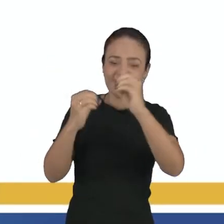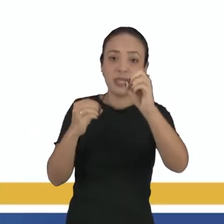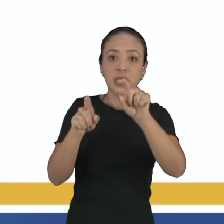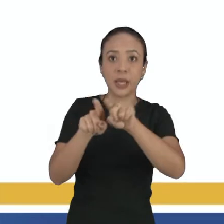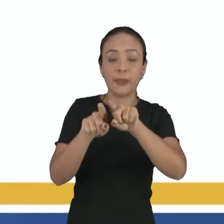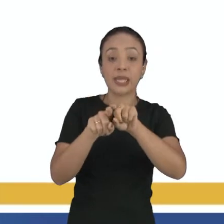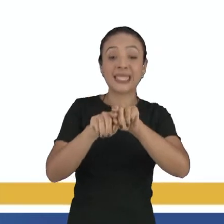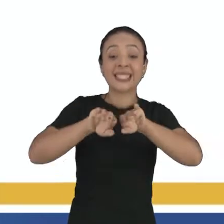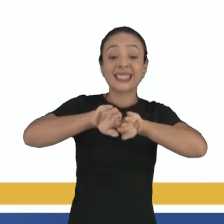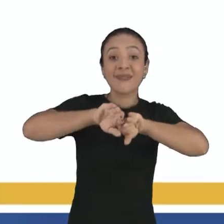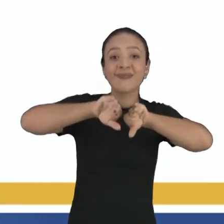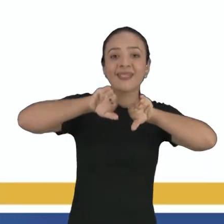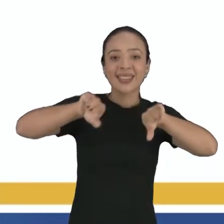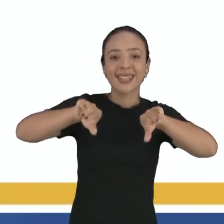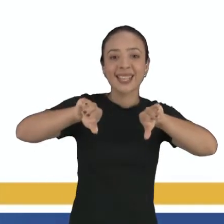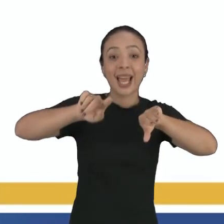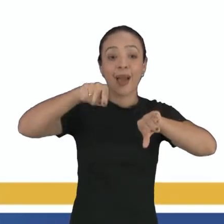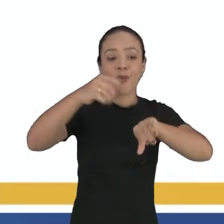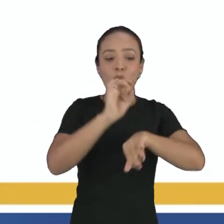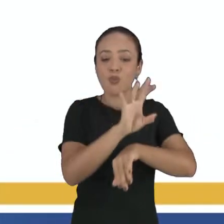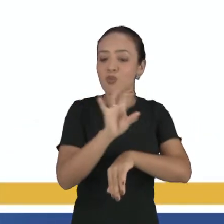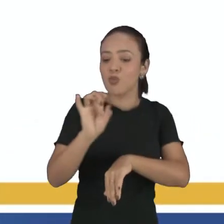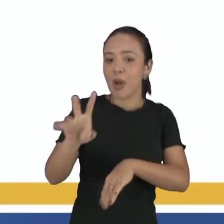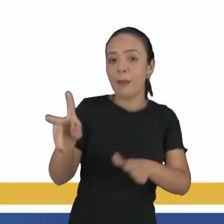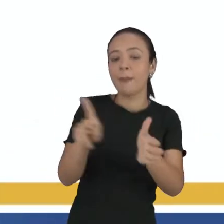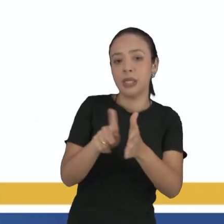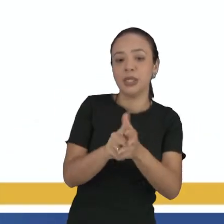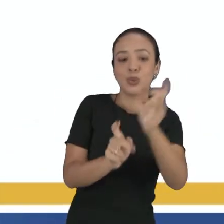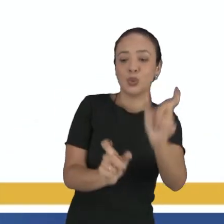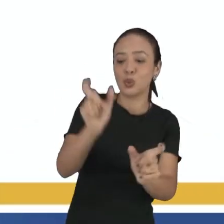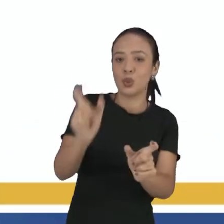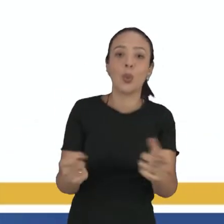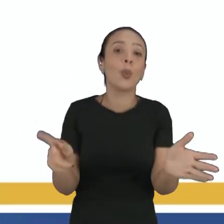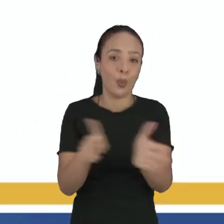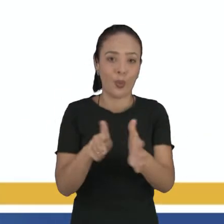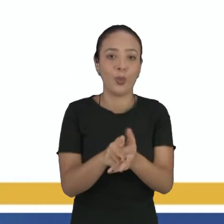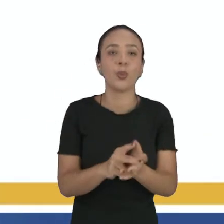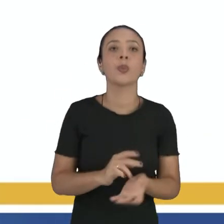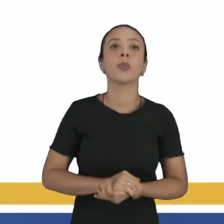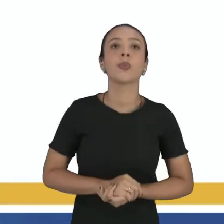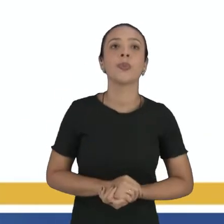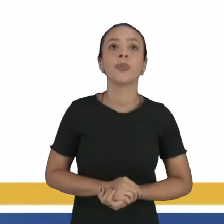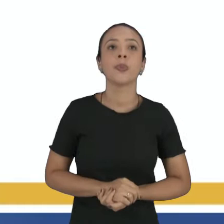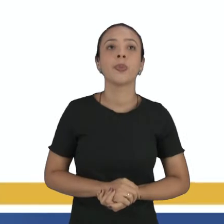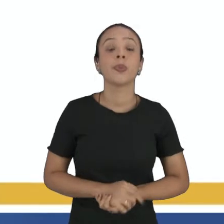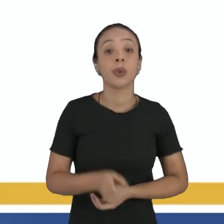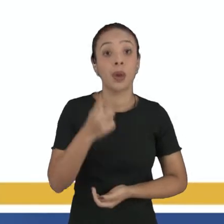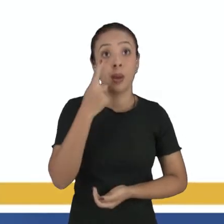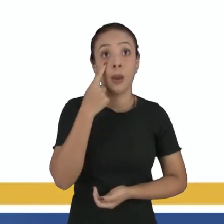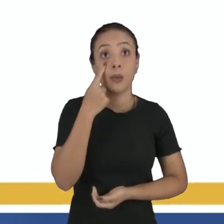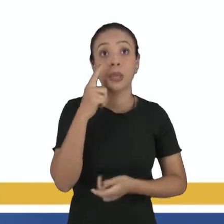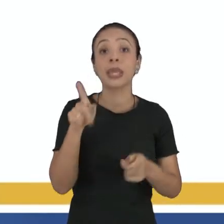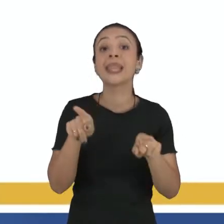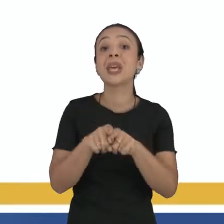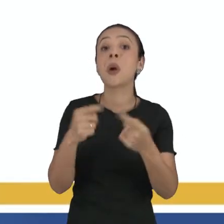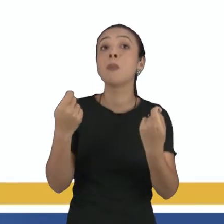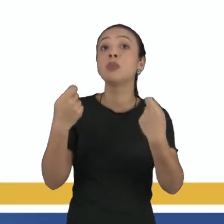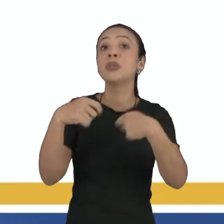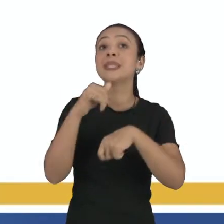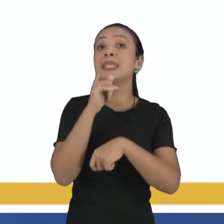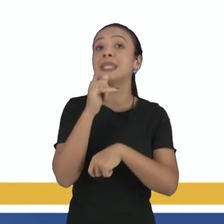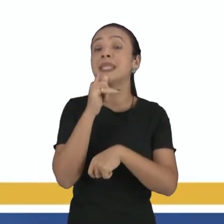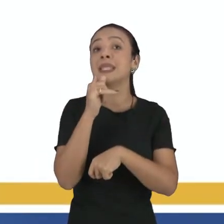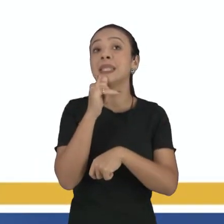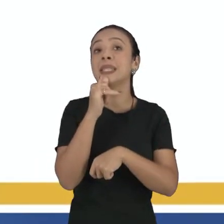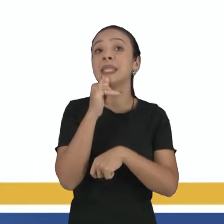seu corpo ao meio e depois cada parte vira um indivíduo independente, tá? Aí na telinha vocês podem ver exemplos